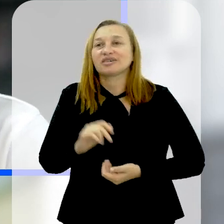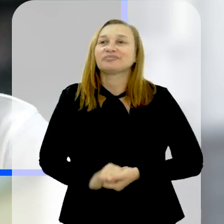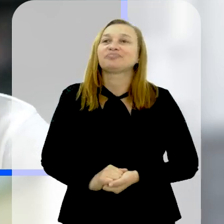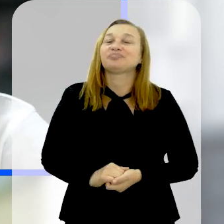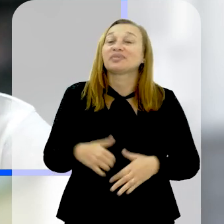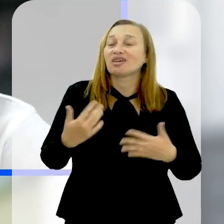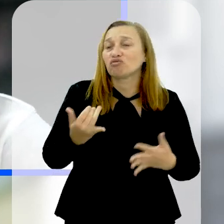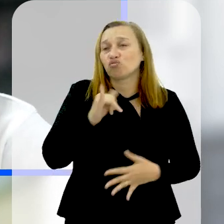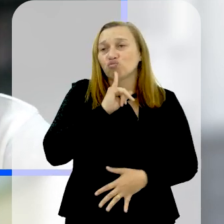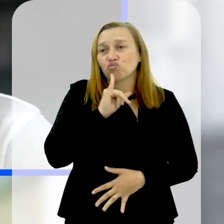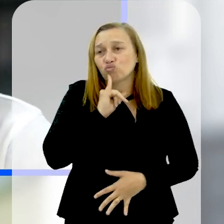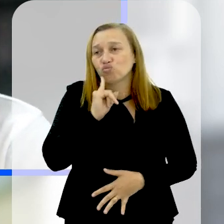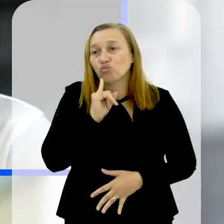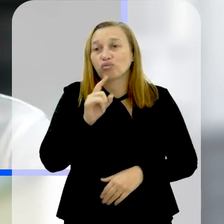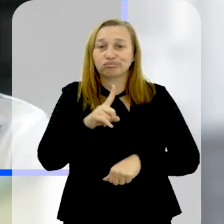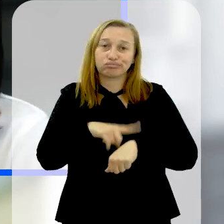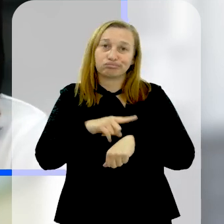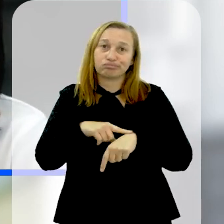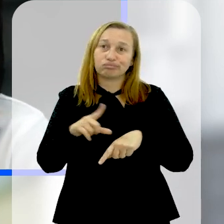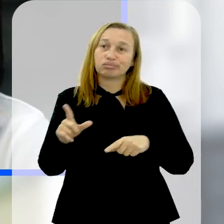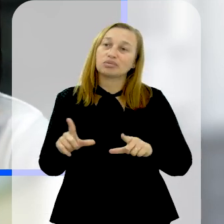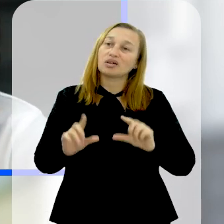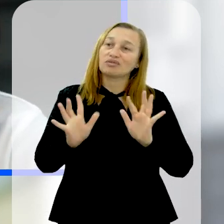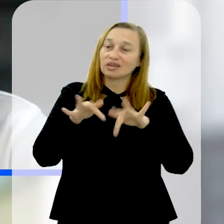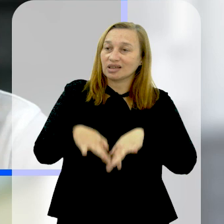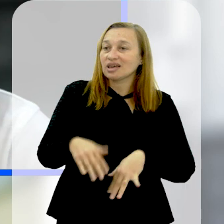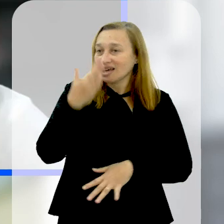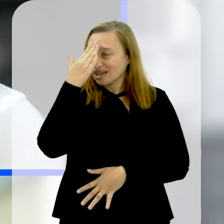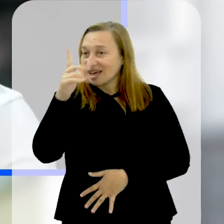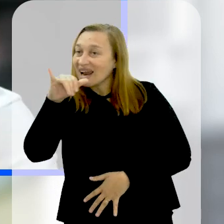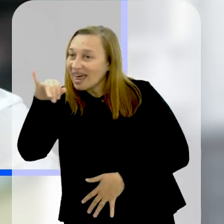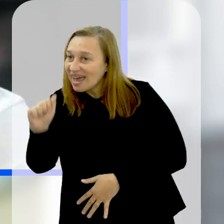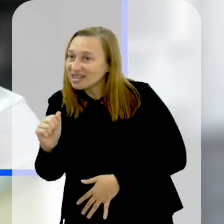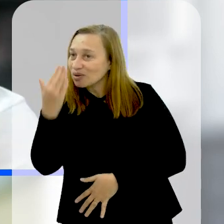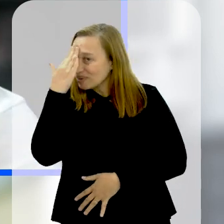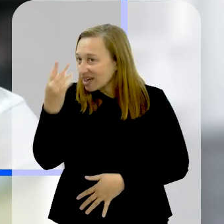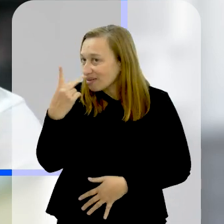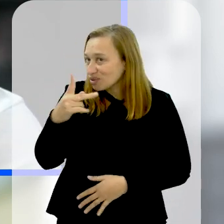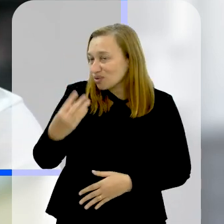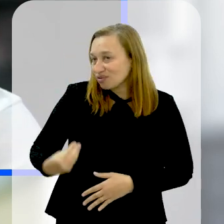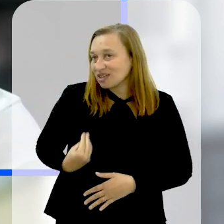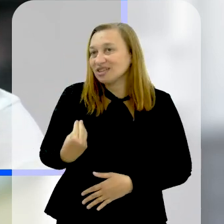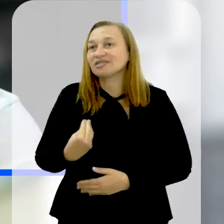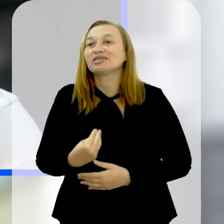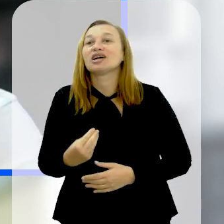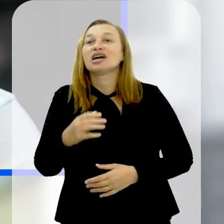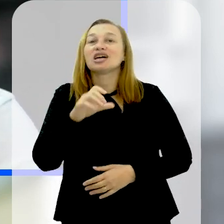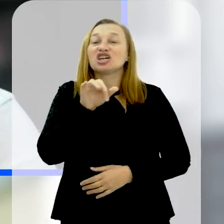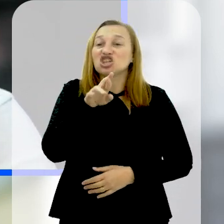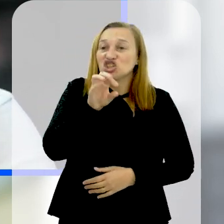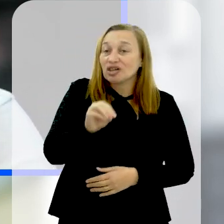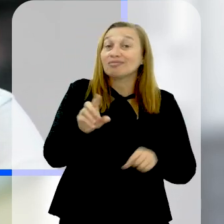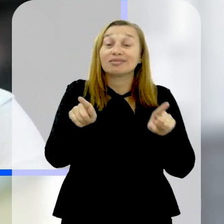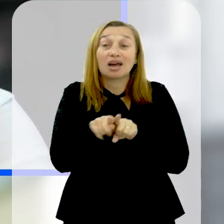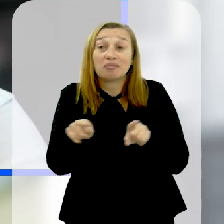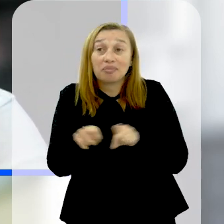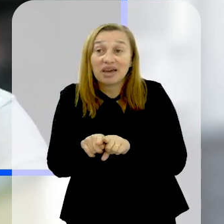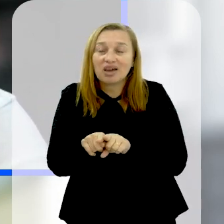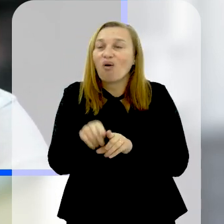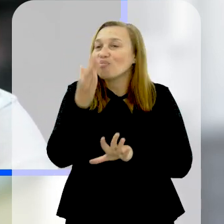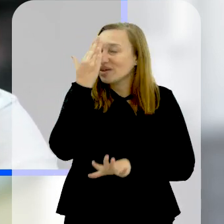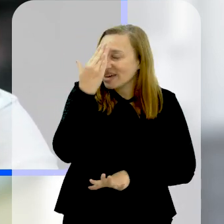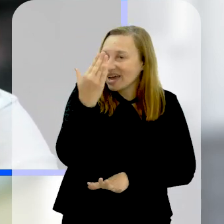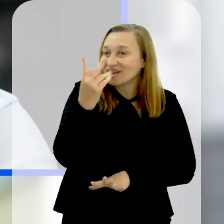tranquilo. Gente, infelizmente o nosso programa está acabando. Queria agradecer a Alexia, muito obrigada pela participação.